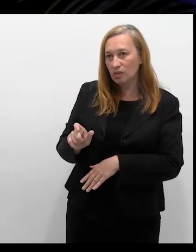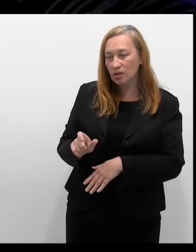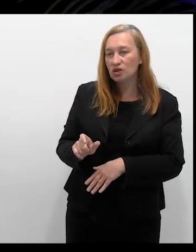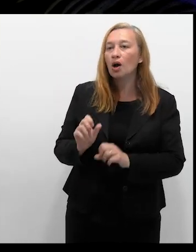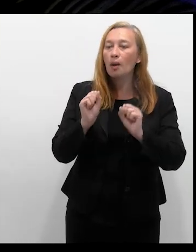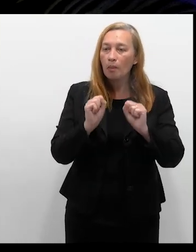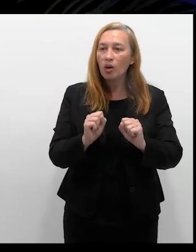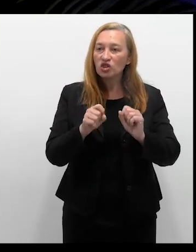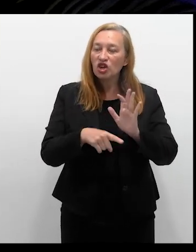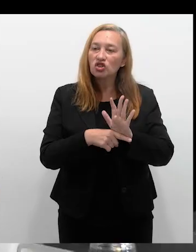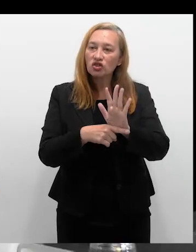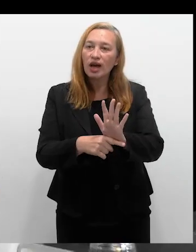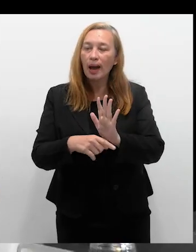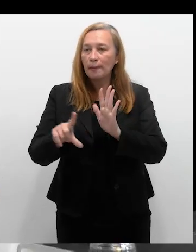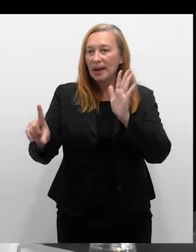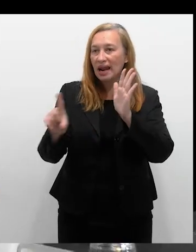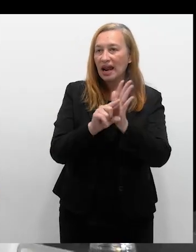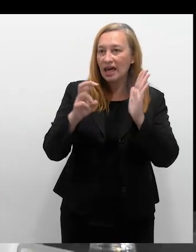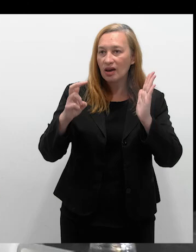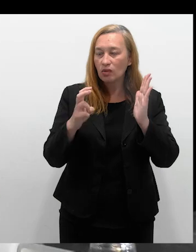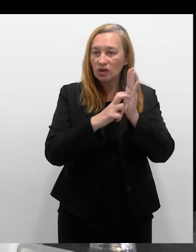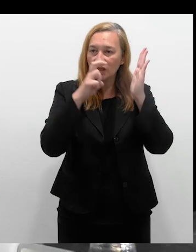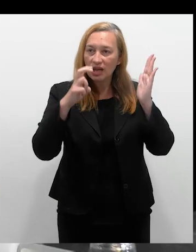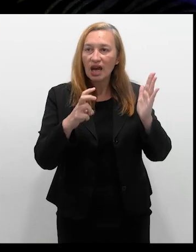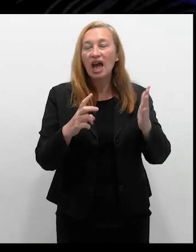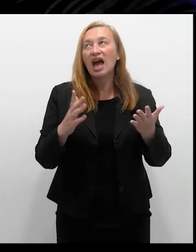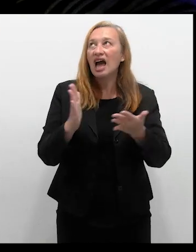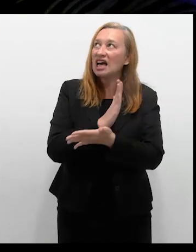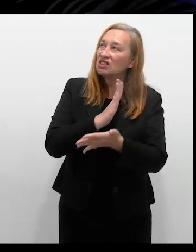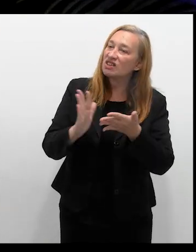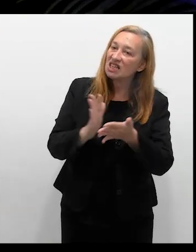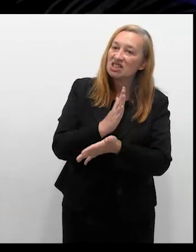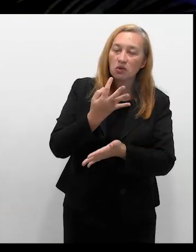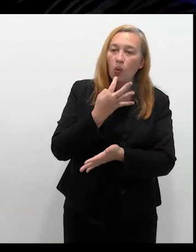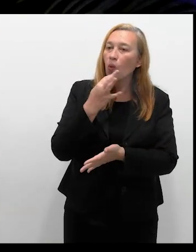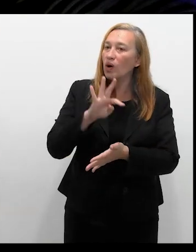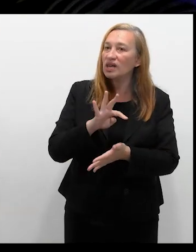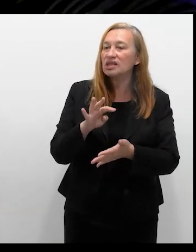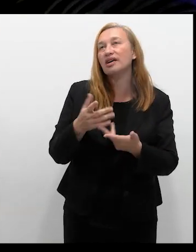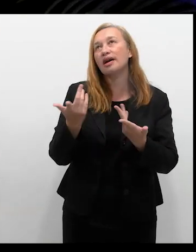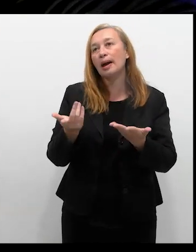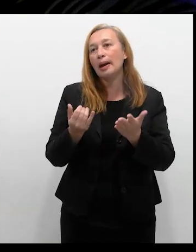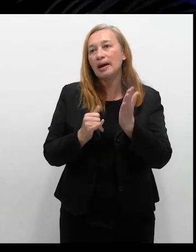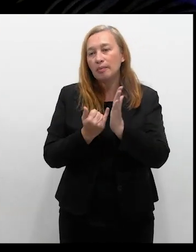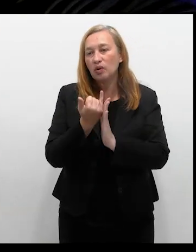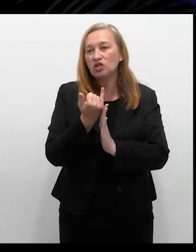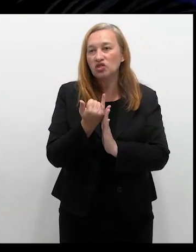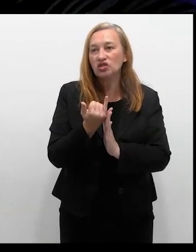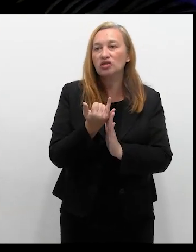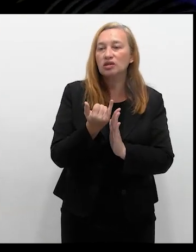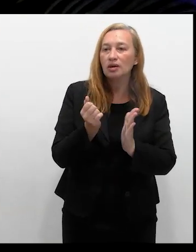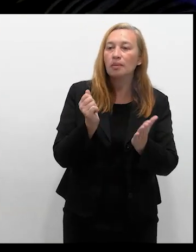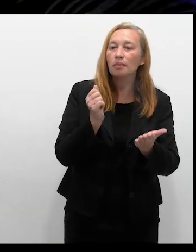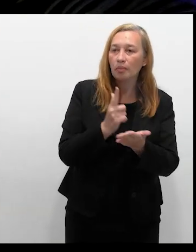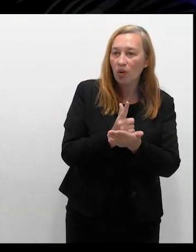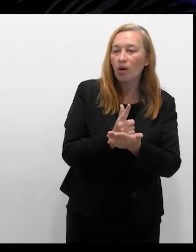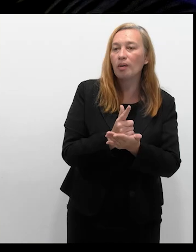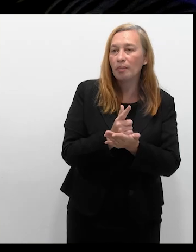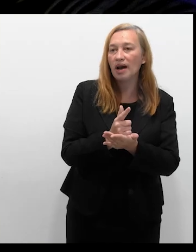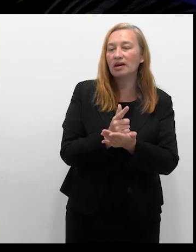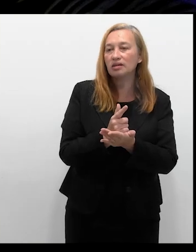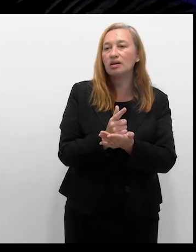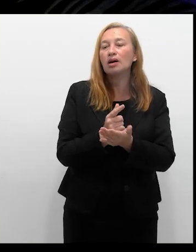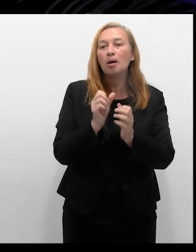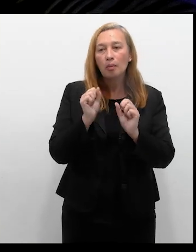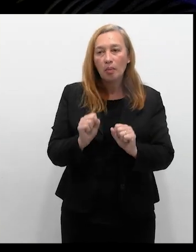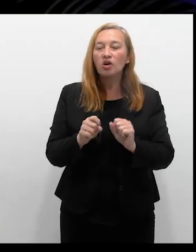podem contribuir pela Lei Rouanet. Não só, muitas vezes as pessoas desconhecem essa possibilidade, né? Que qualquer pessoa que paga imposto de renda Isso.